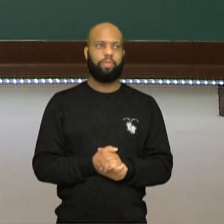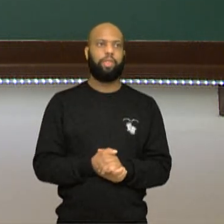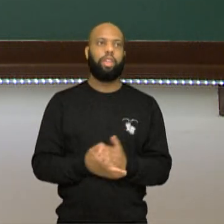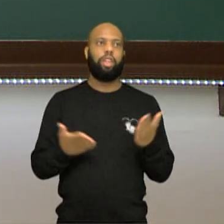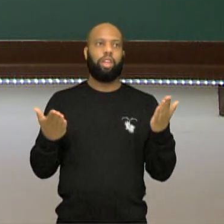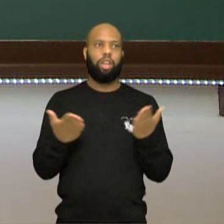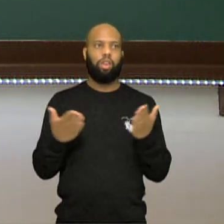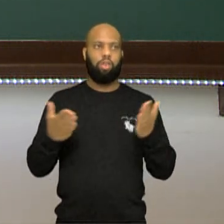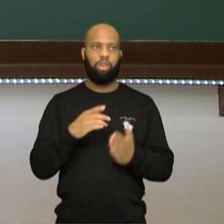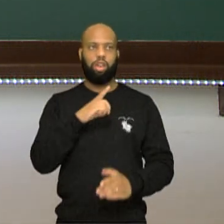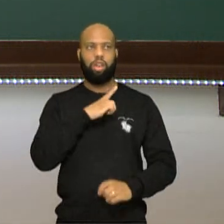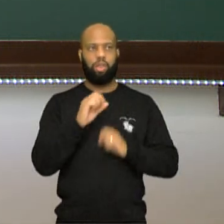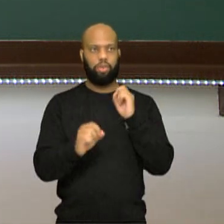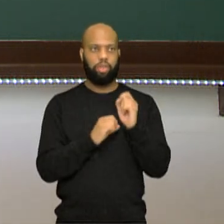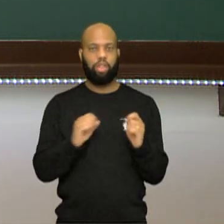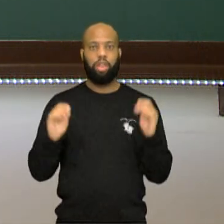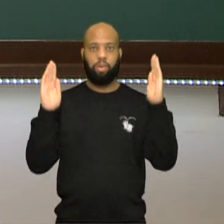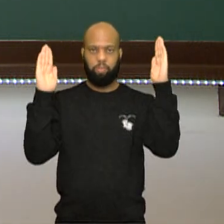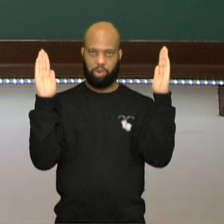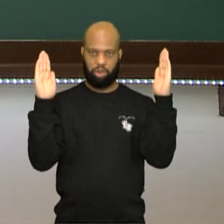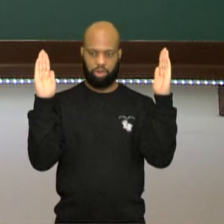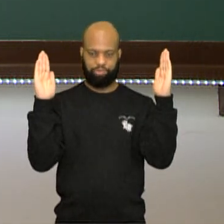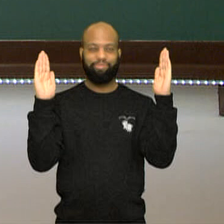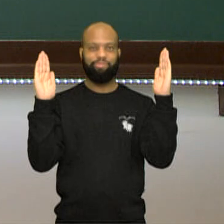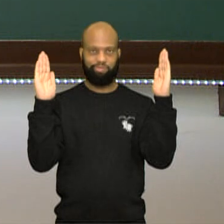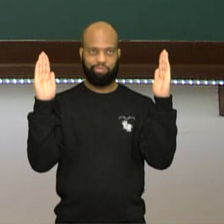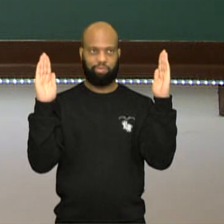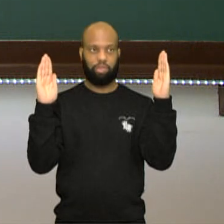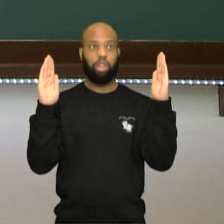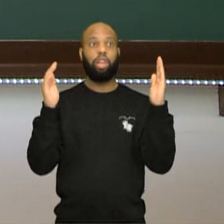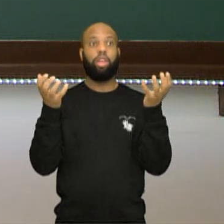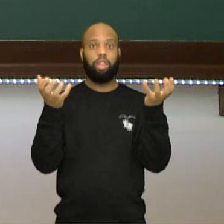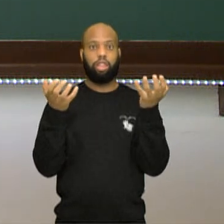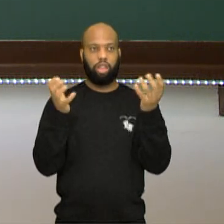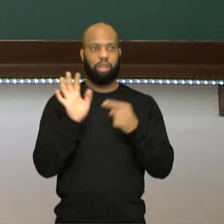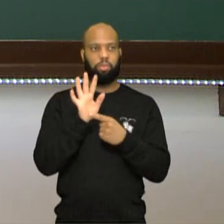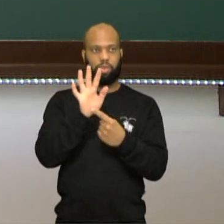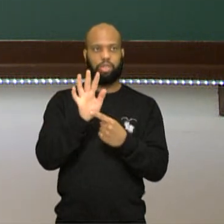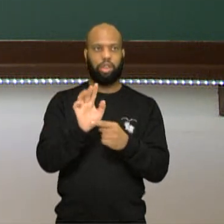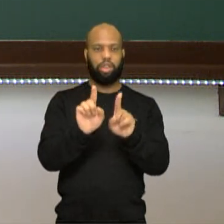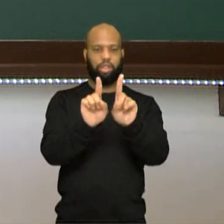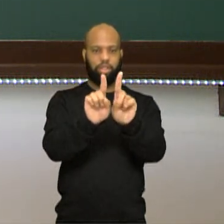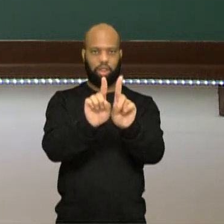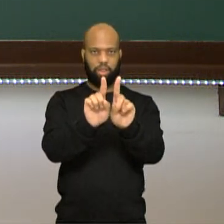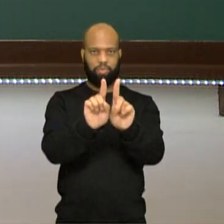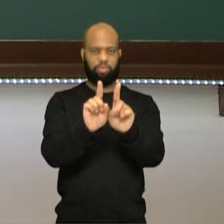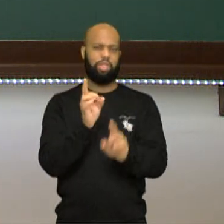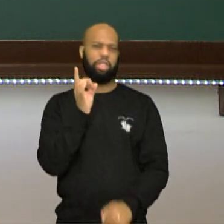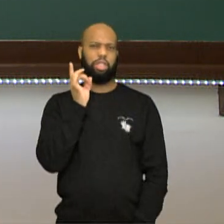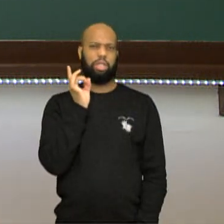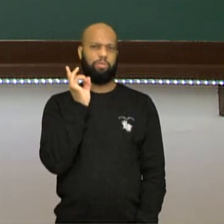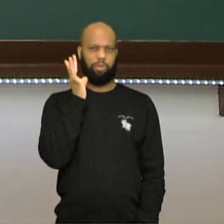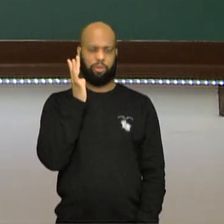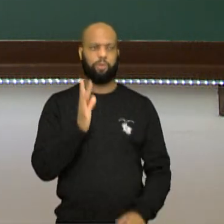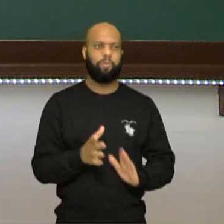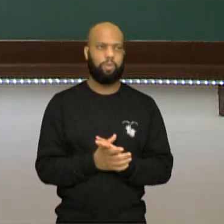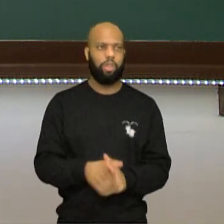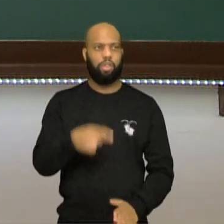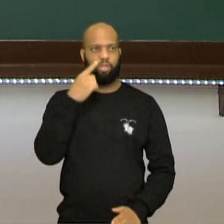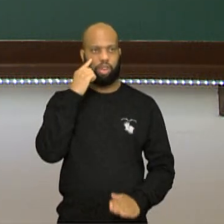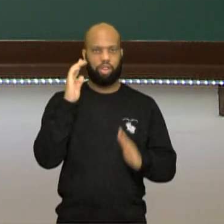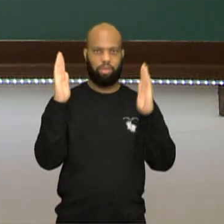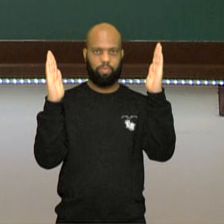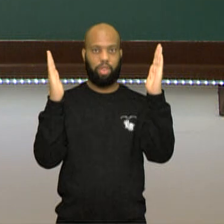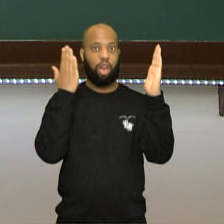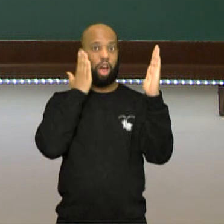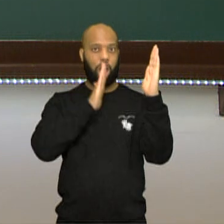Capacitor de placas paralelas. Então a gente vai ver um pouquinho o modelo agora de capacitor de placas paralelas. Modelo bem simples. Então você tem aqui as duas